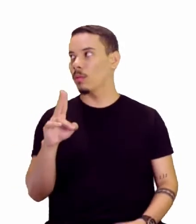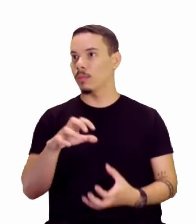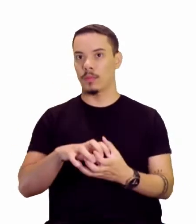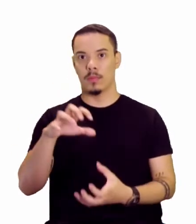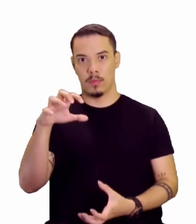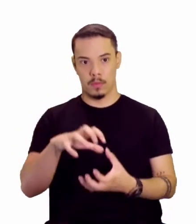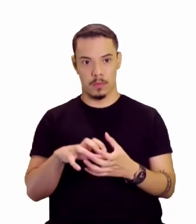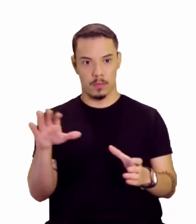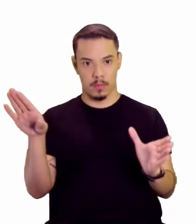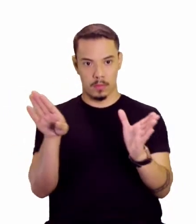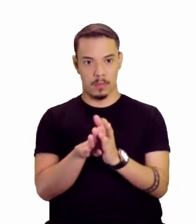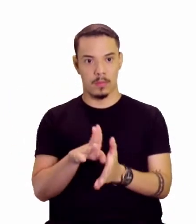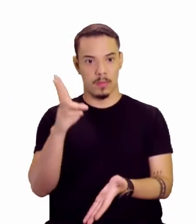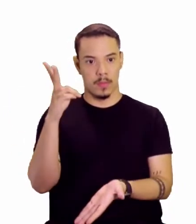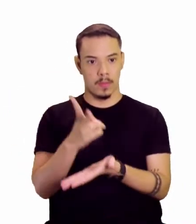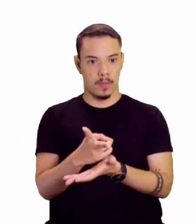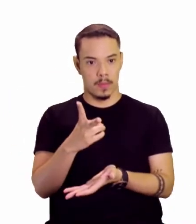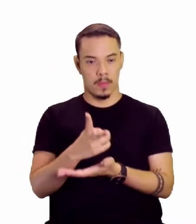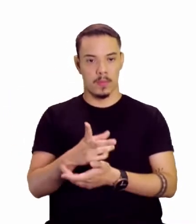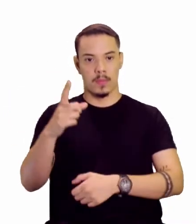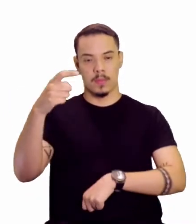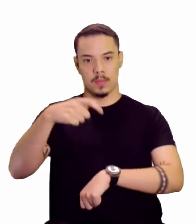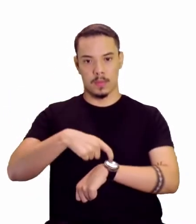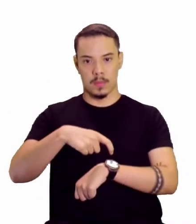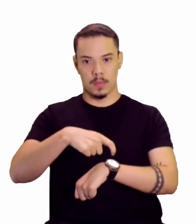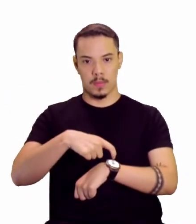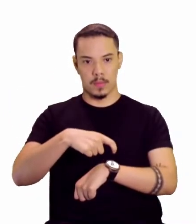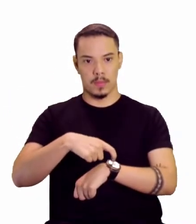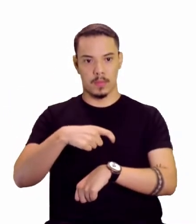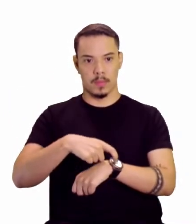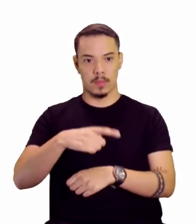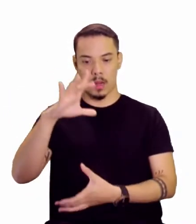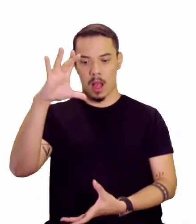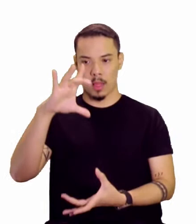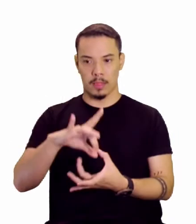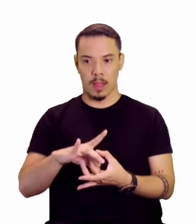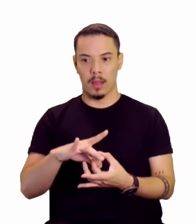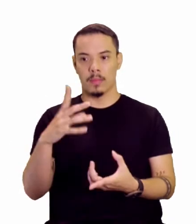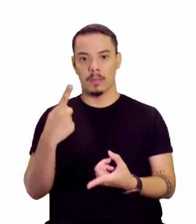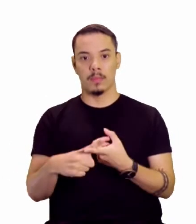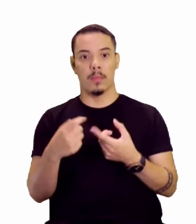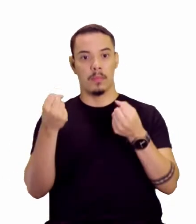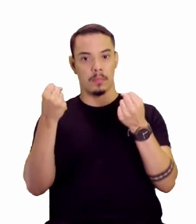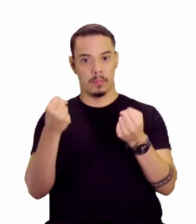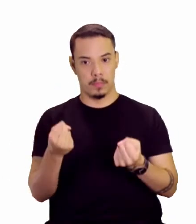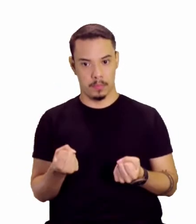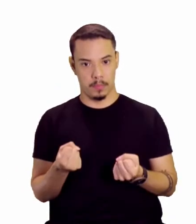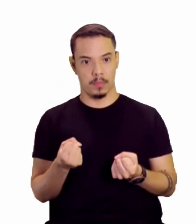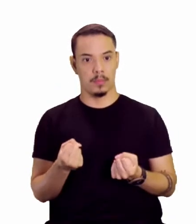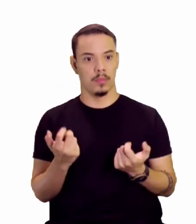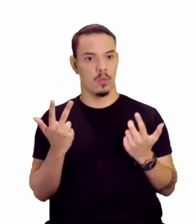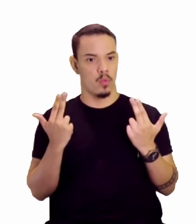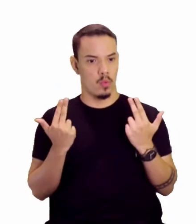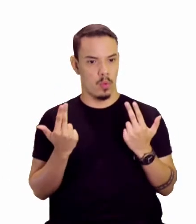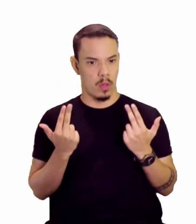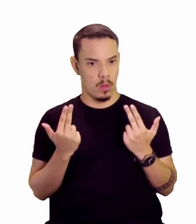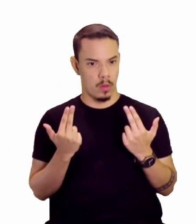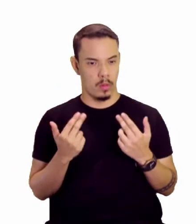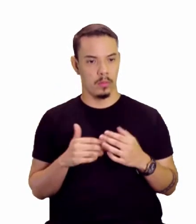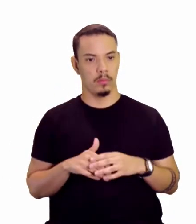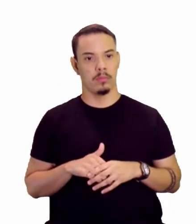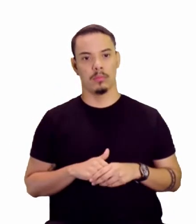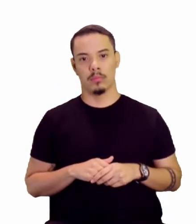corpos chegaram ao mesmo instante no solo, pois os pesos tornaram-se iguais.